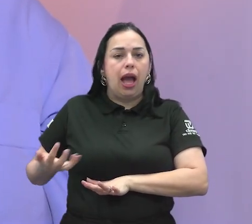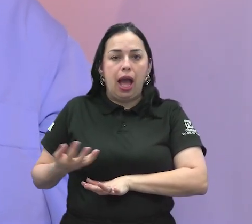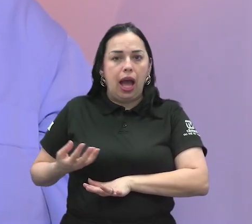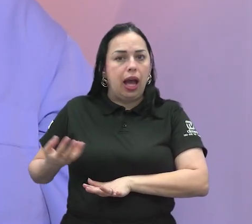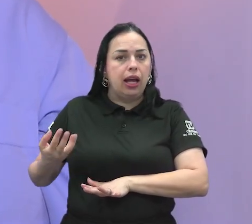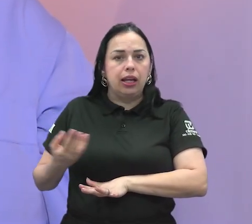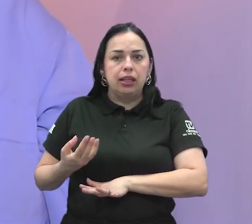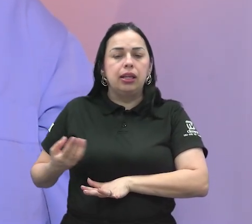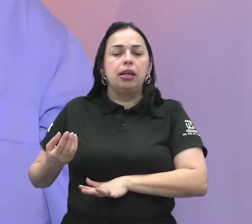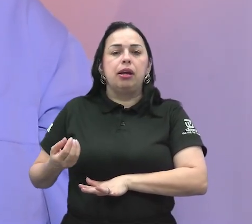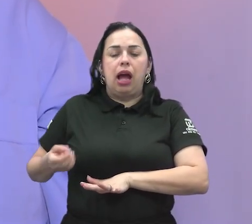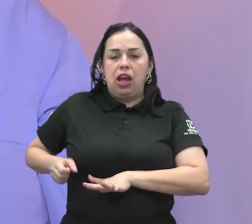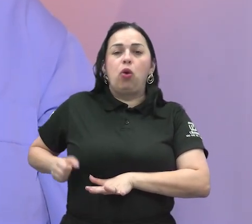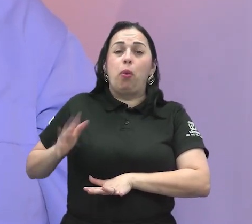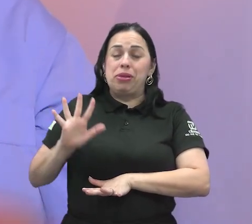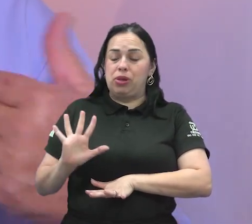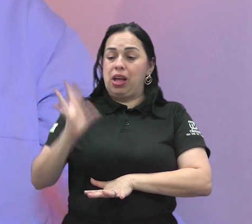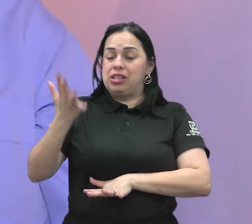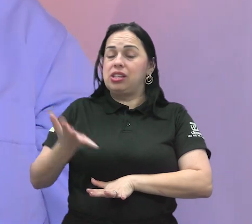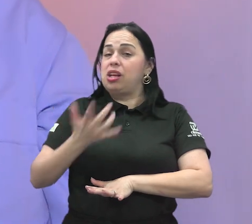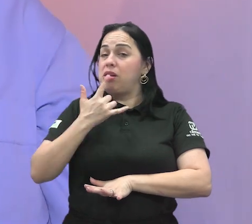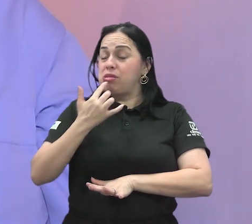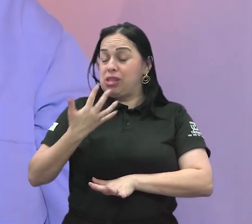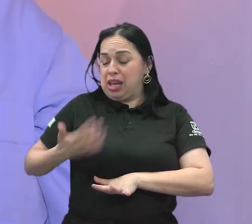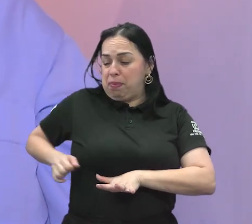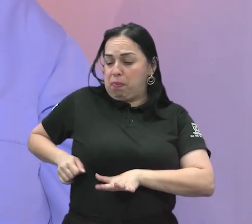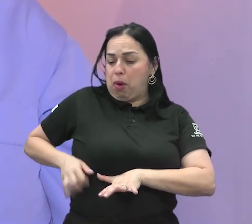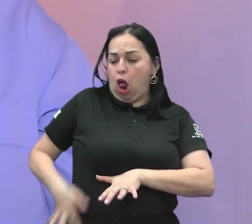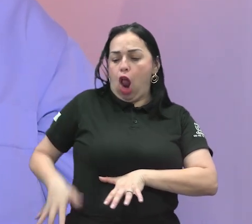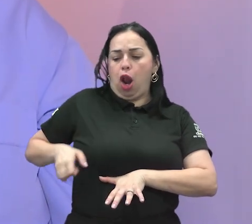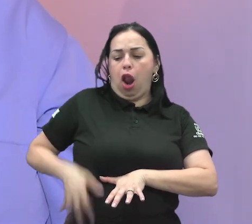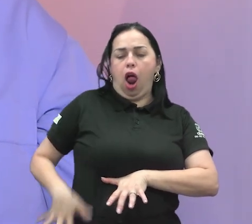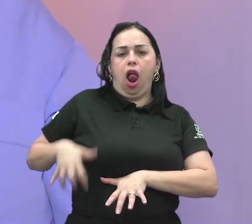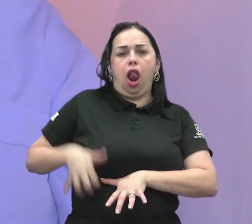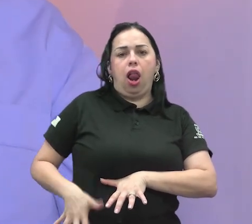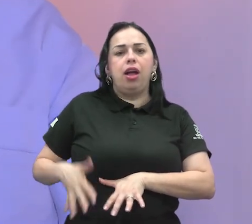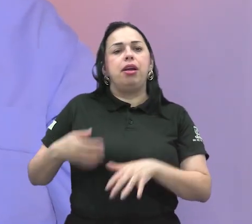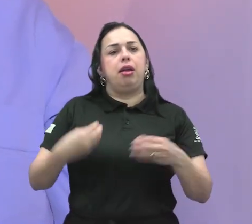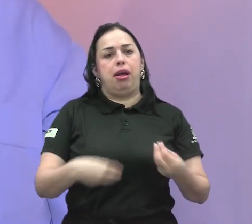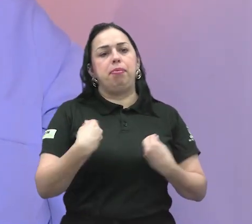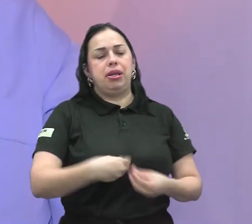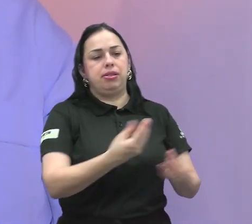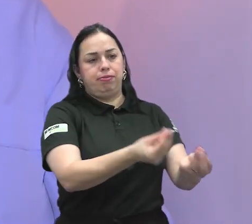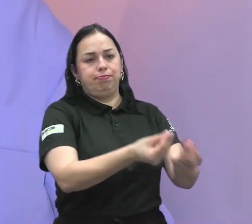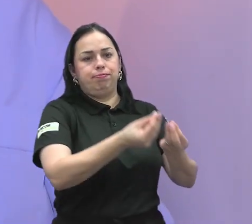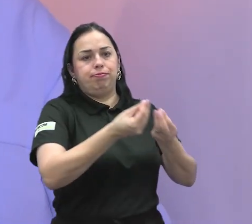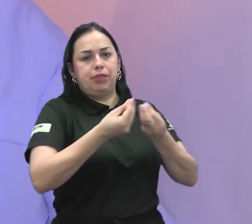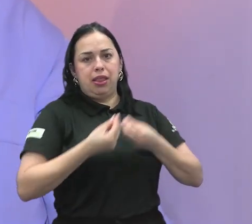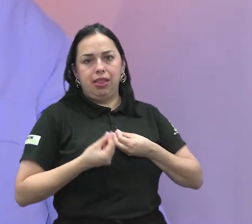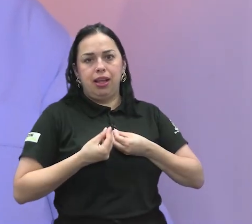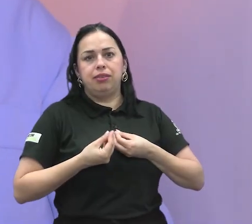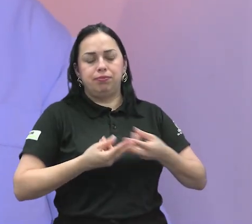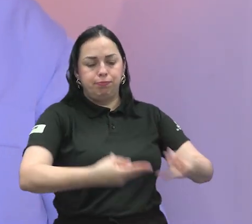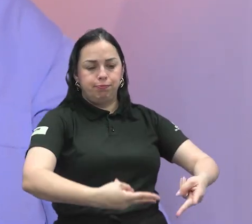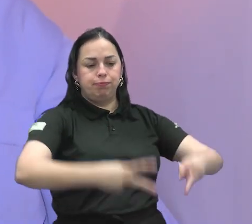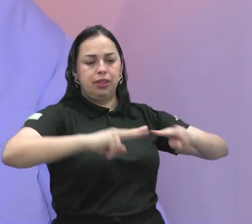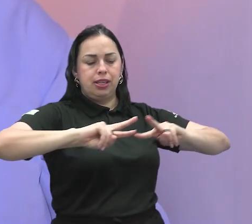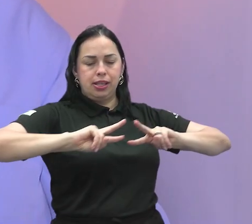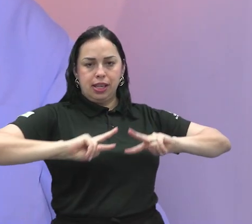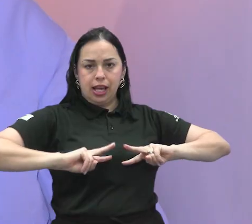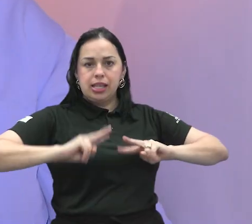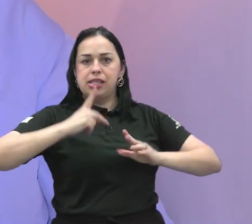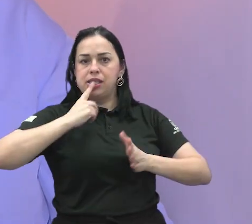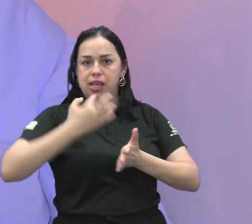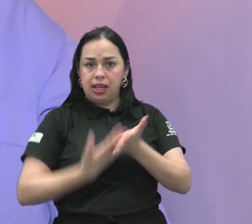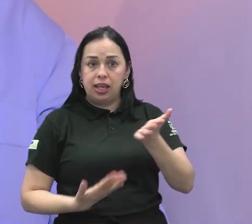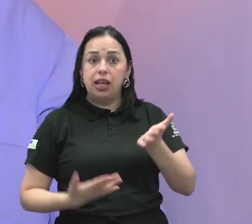deu o sangramento, né, a hemorragia, e foi necessário que eu recebesse. Graças a Deus tinha